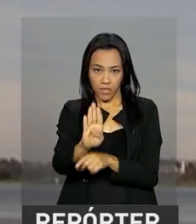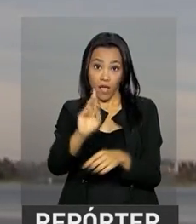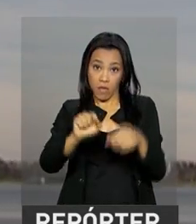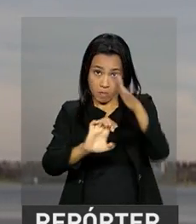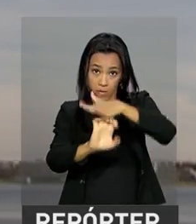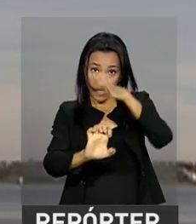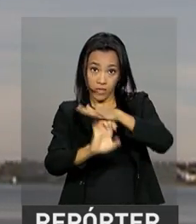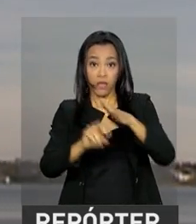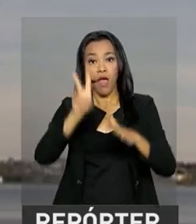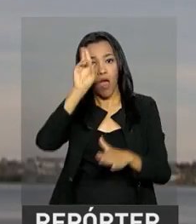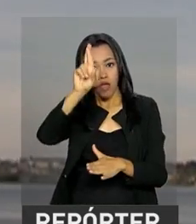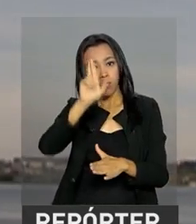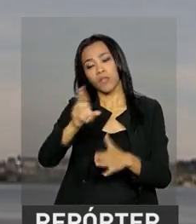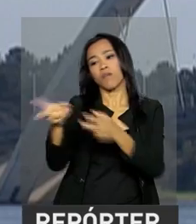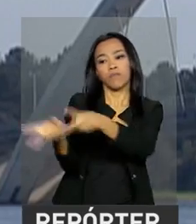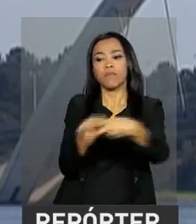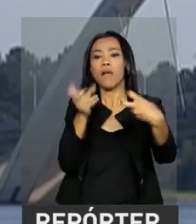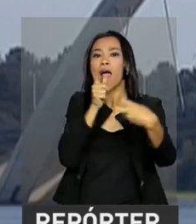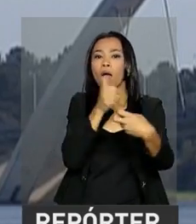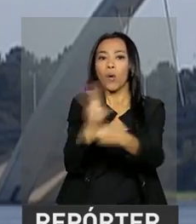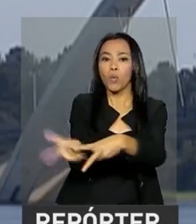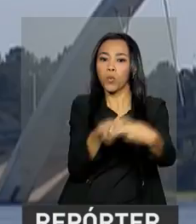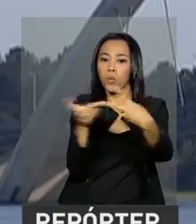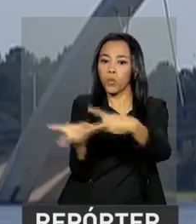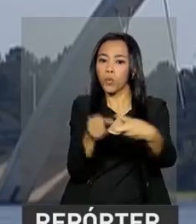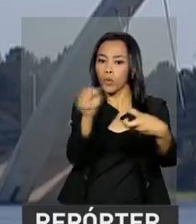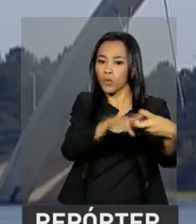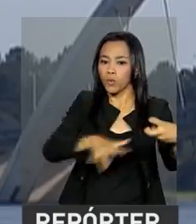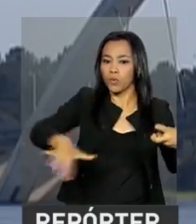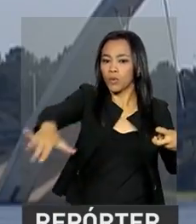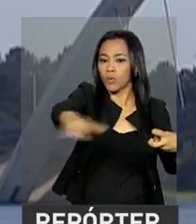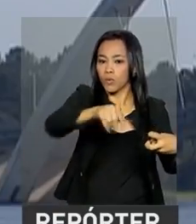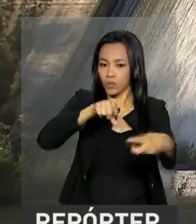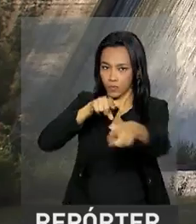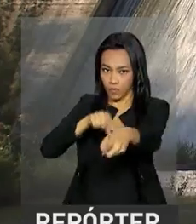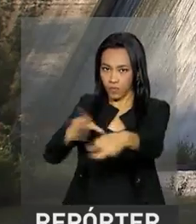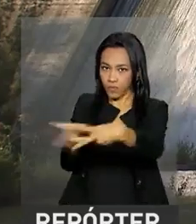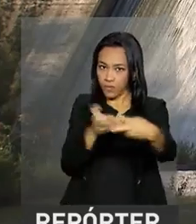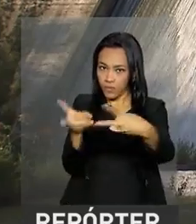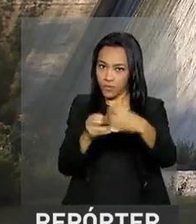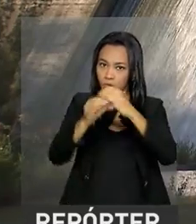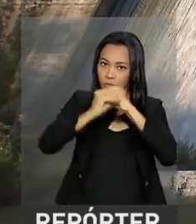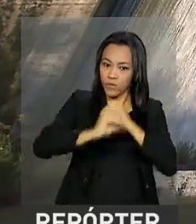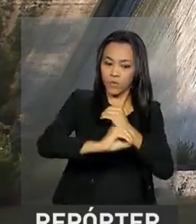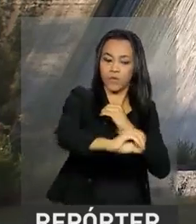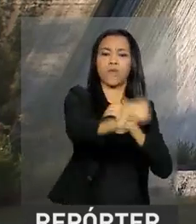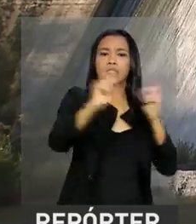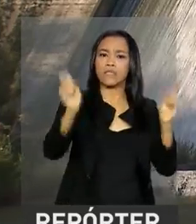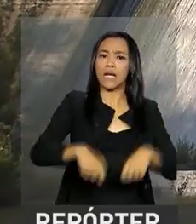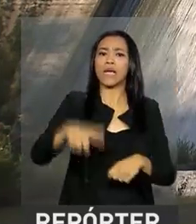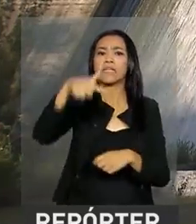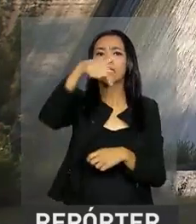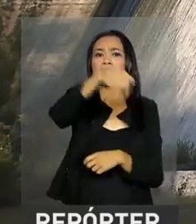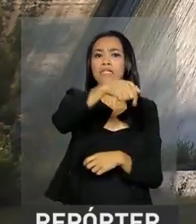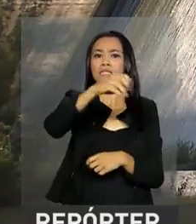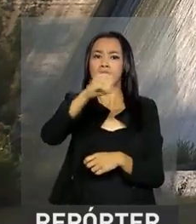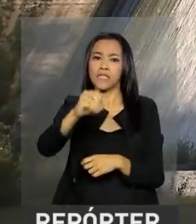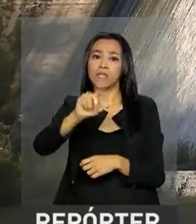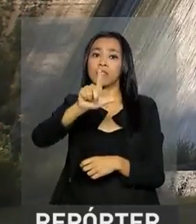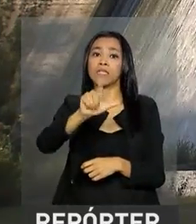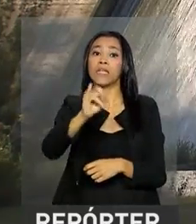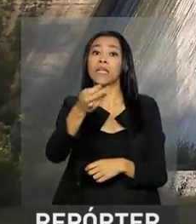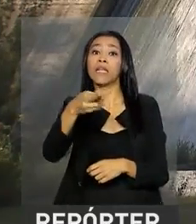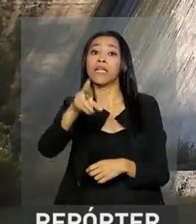obra que vai captar água do Lago Paranoá com investimento do governo federal será possível retirar 700 l de água por